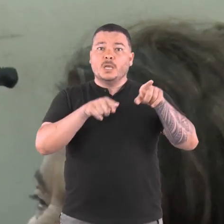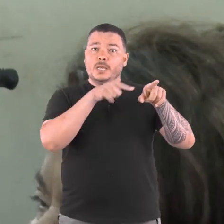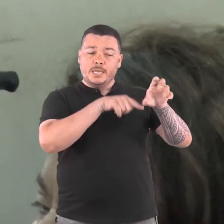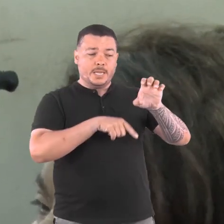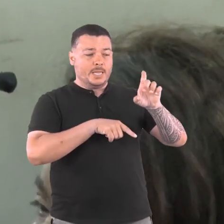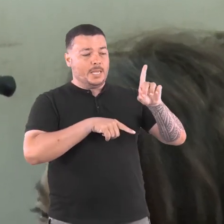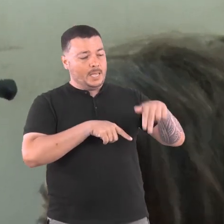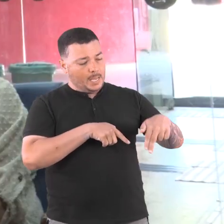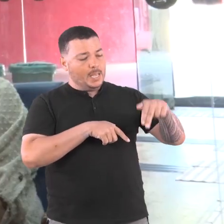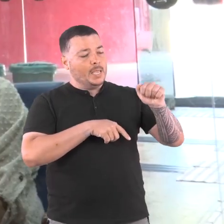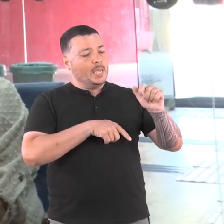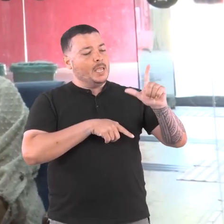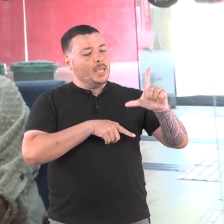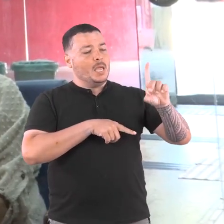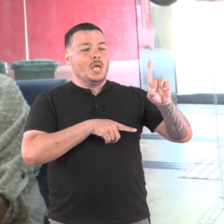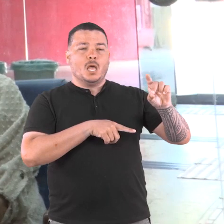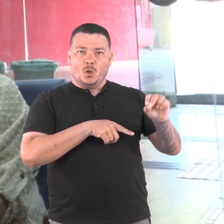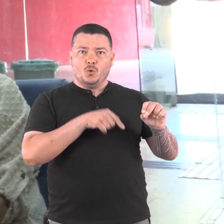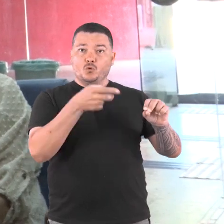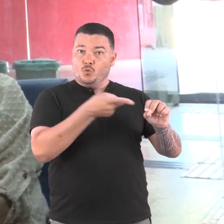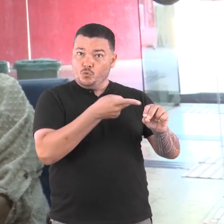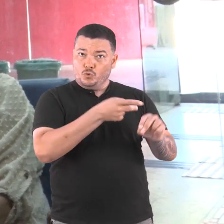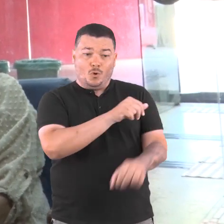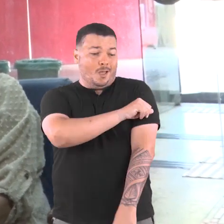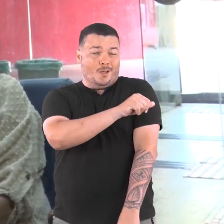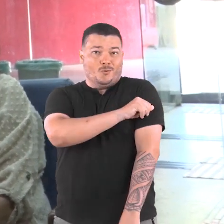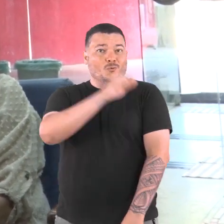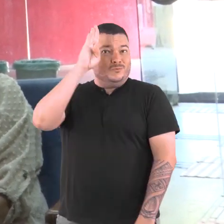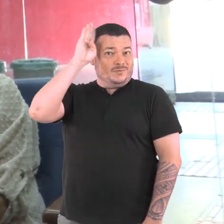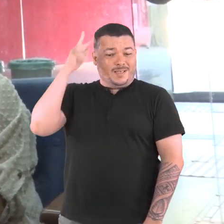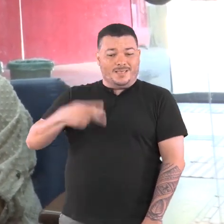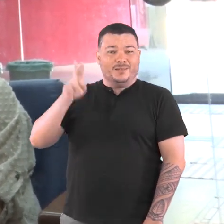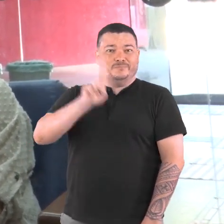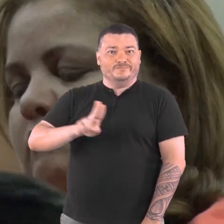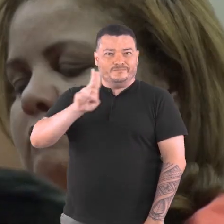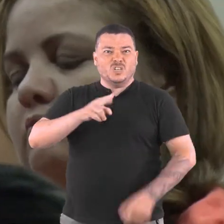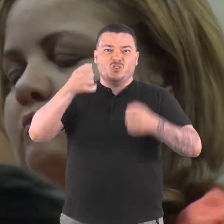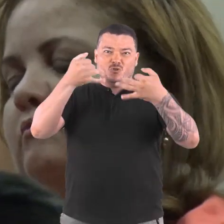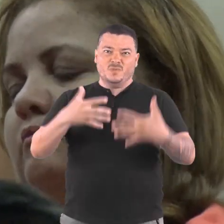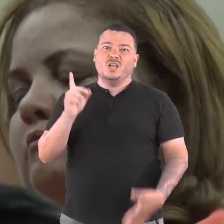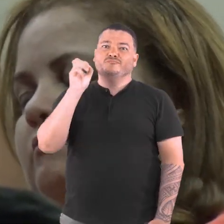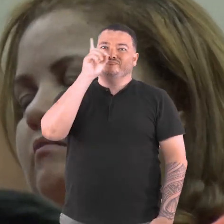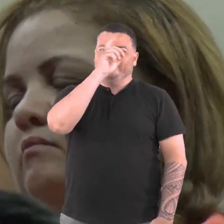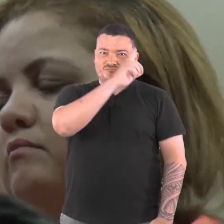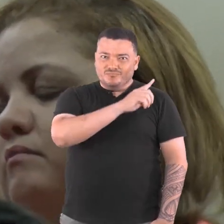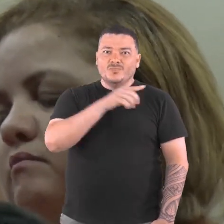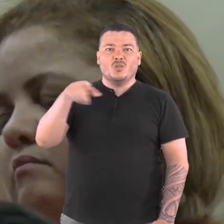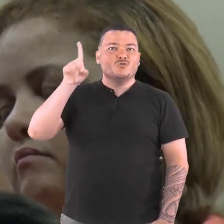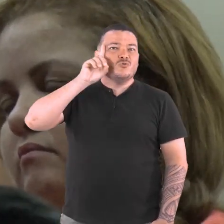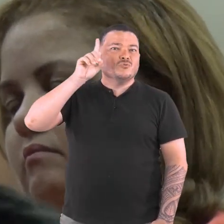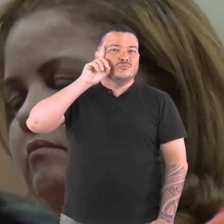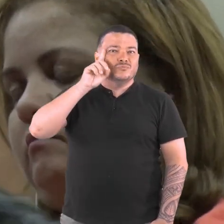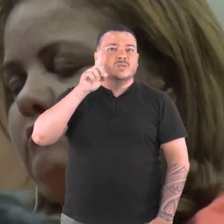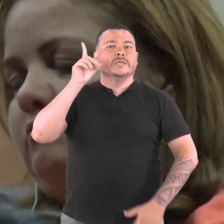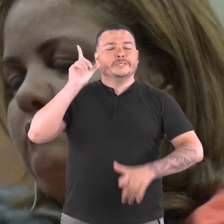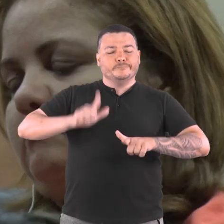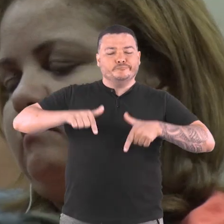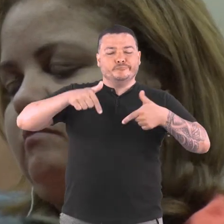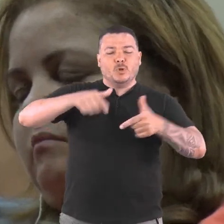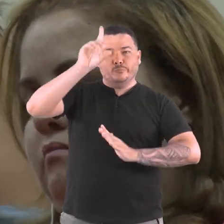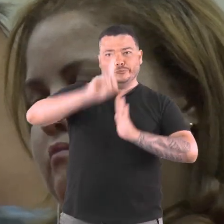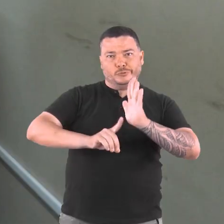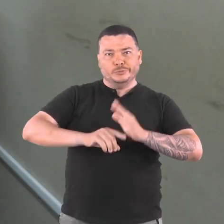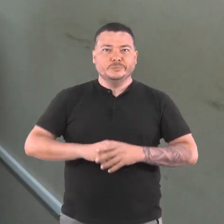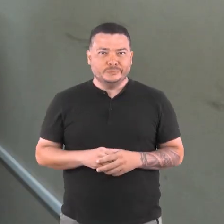social, e Enaldo, estudante universitário, falaram sobre as dificuldades do cotidiano e a luta por